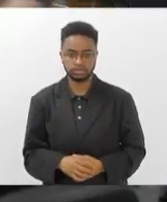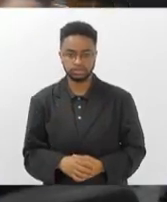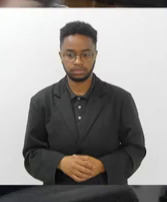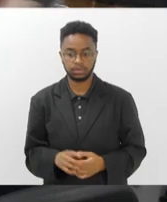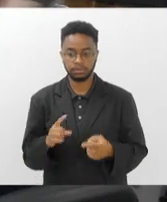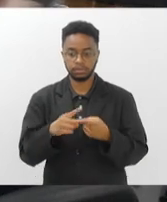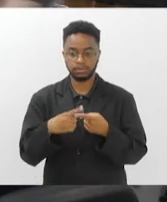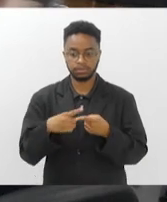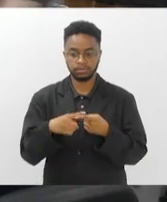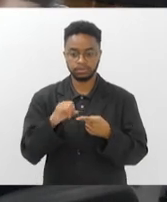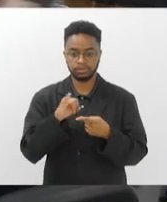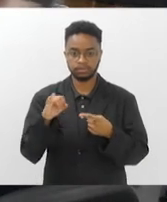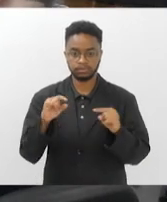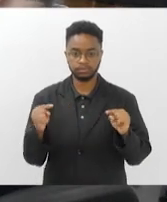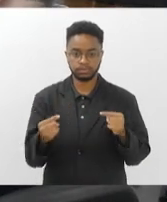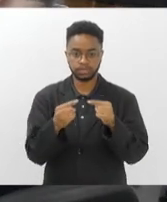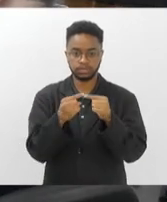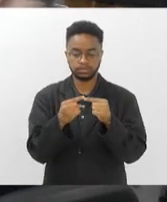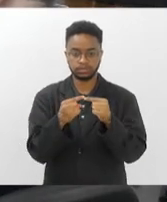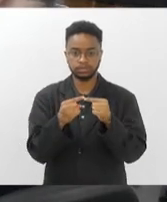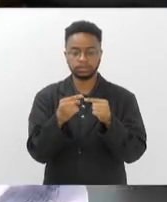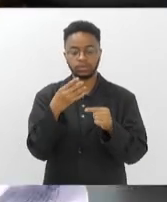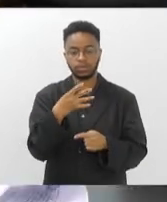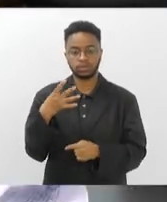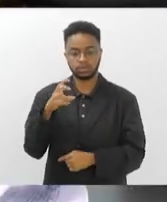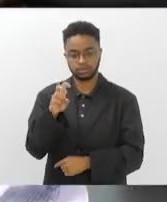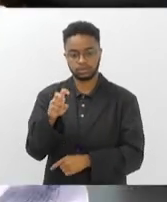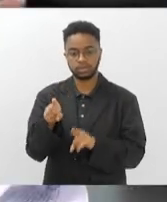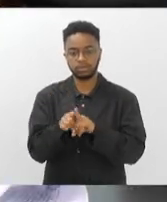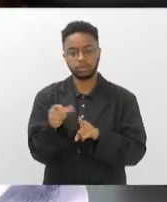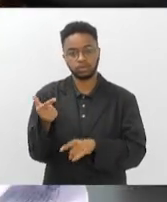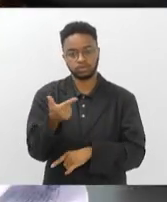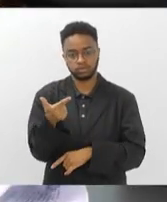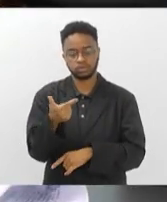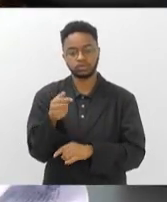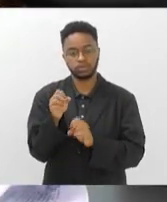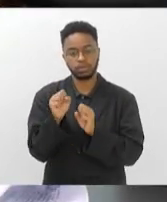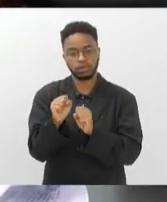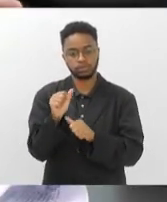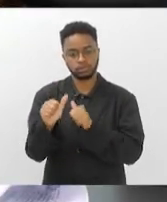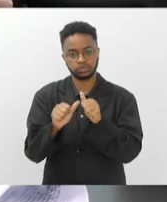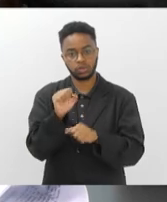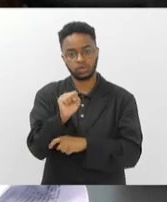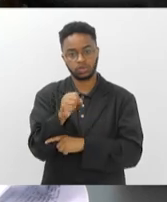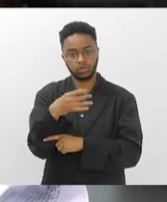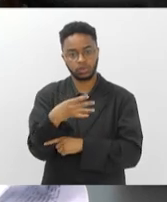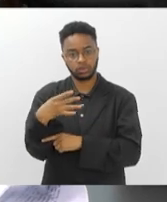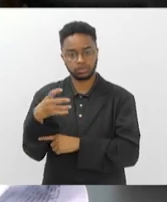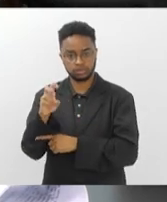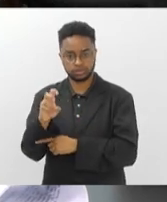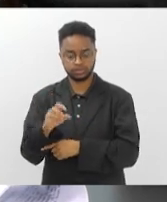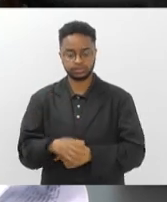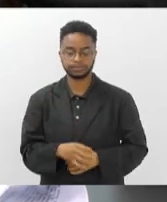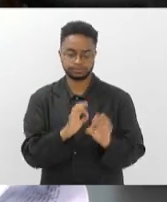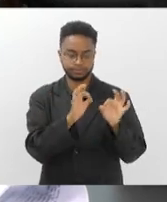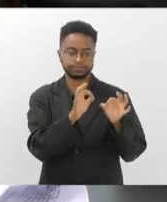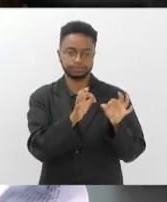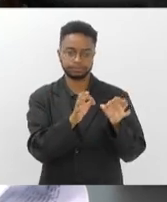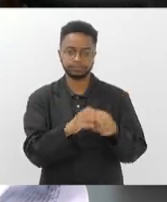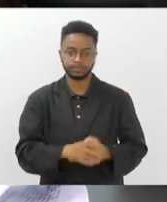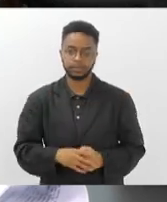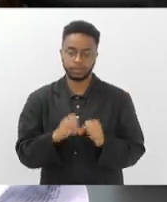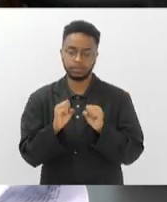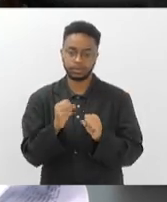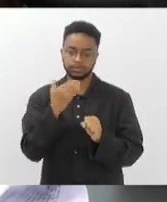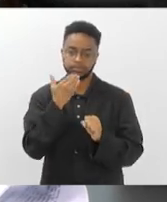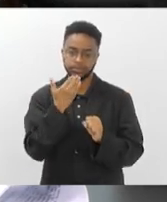compatível com a 8445, também ambos podem ser salvos modificando a 8445. Perfeito. Cabe o pedido de